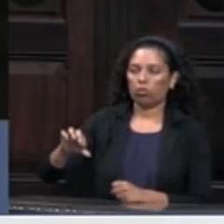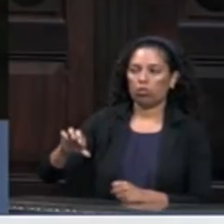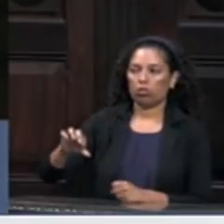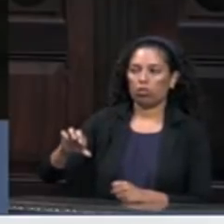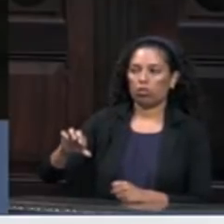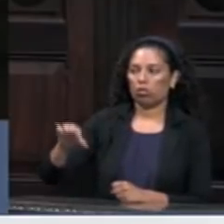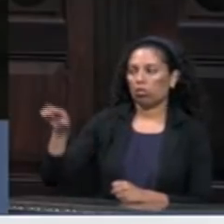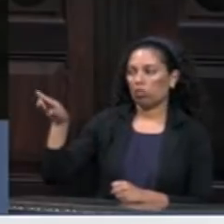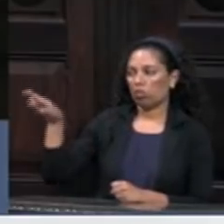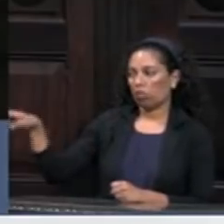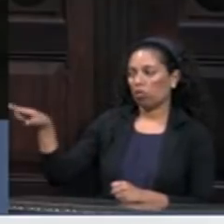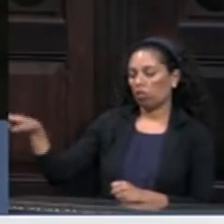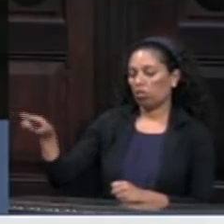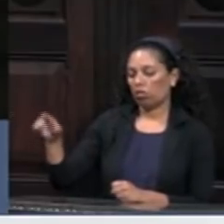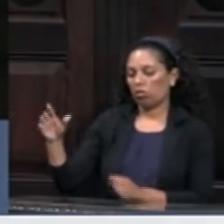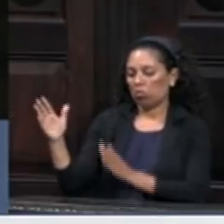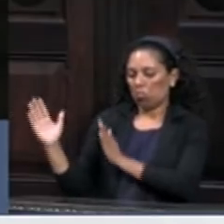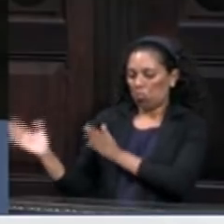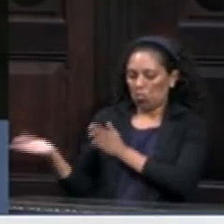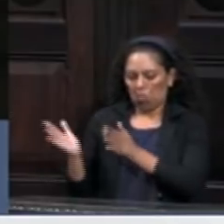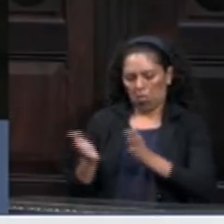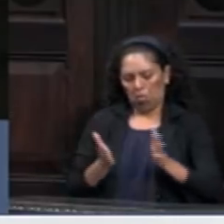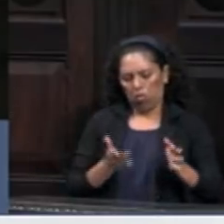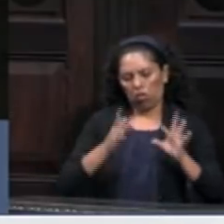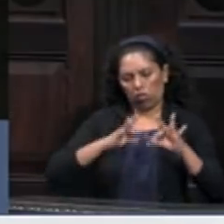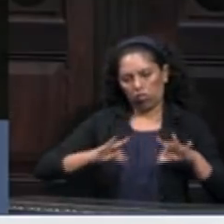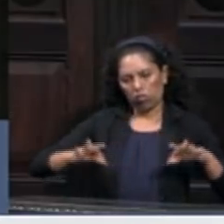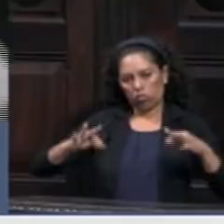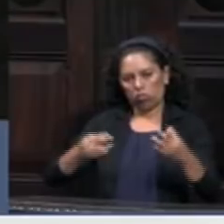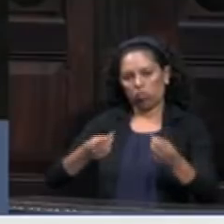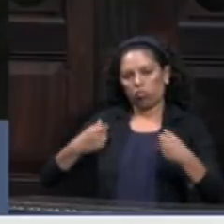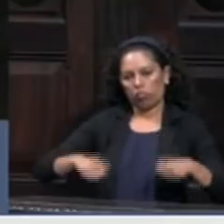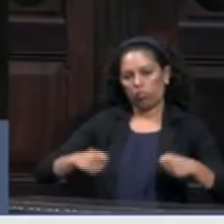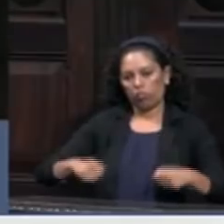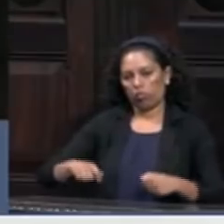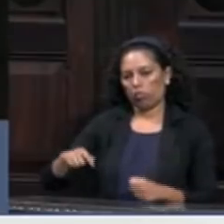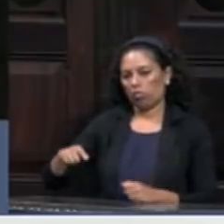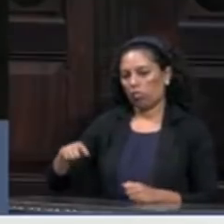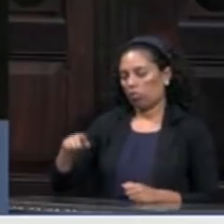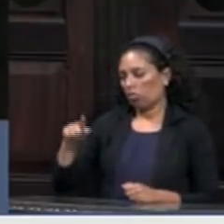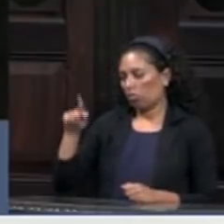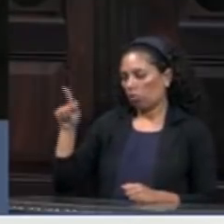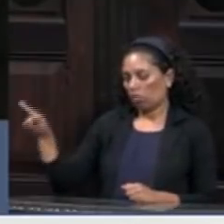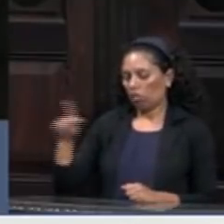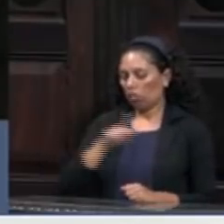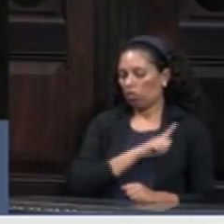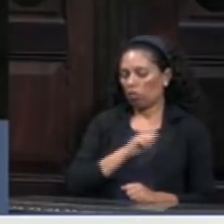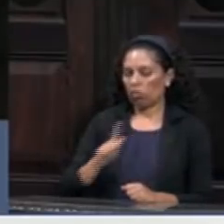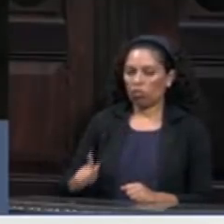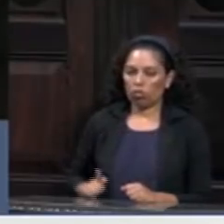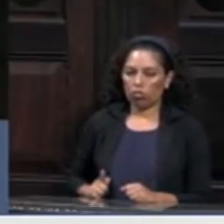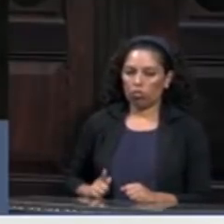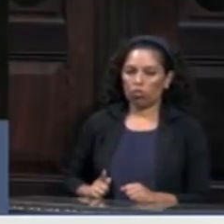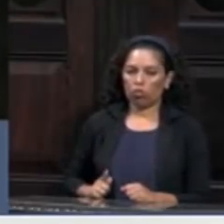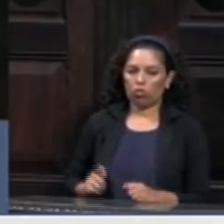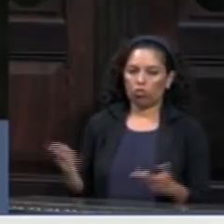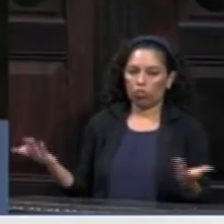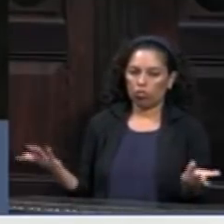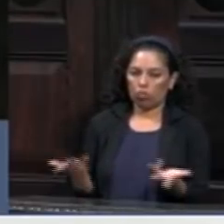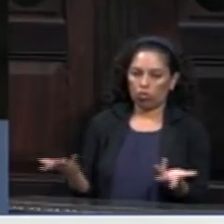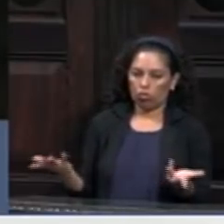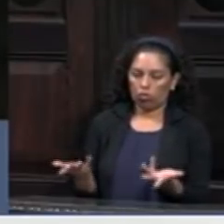organize, visto que até agora o governador não abandonou o palanque. É o palanque